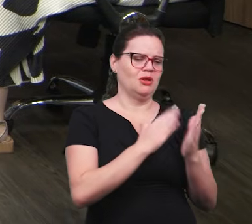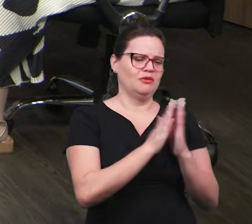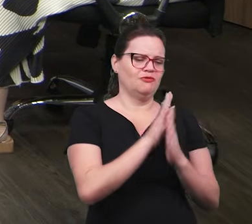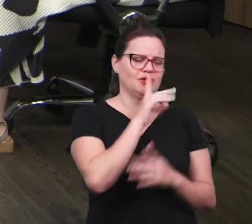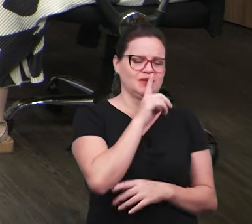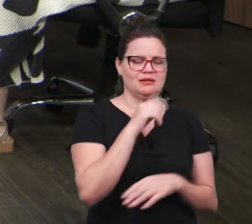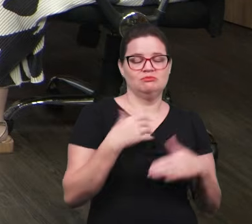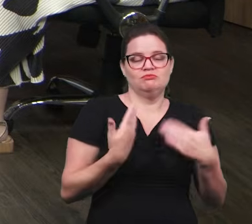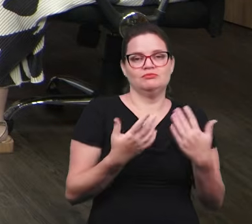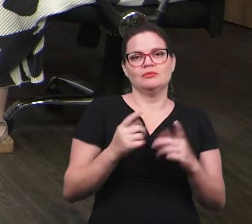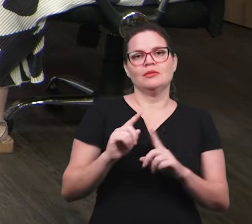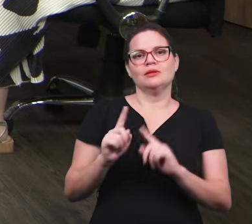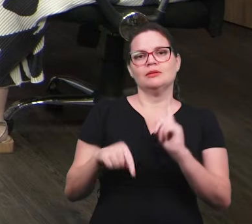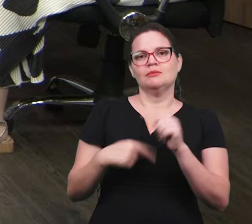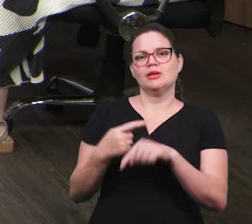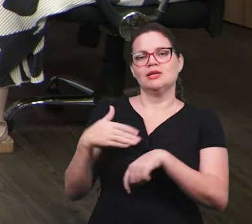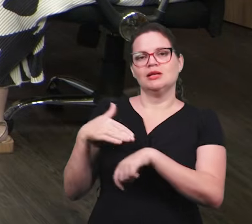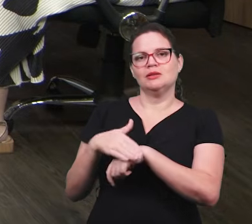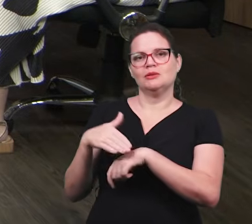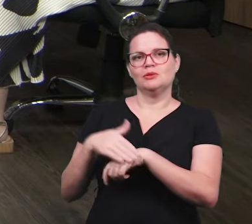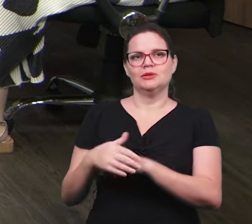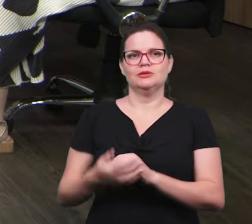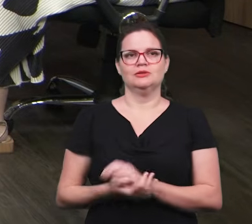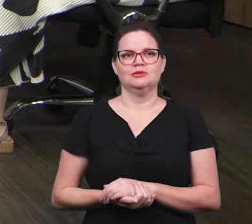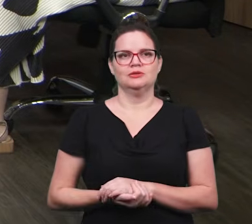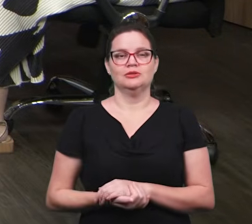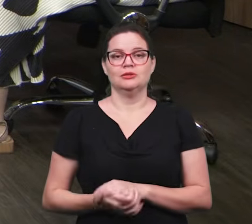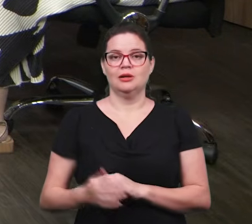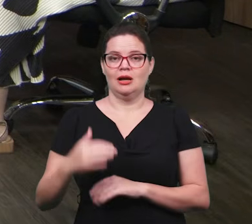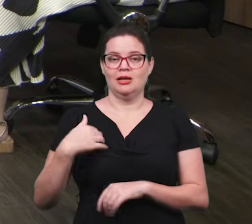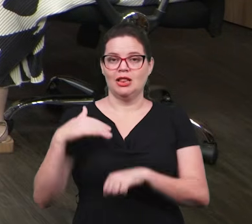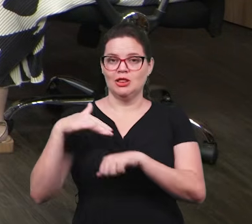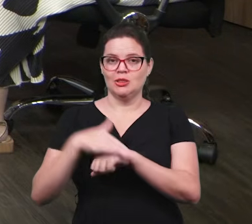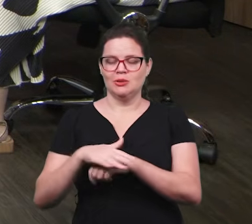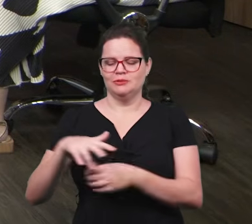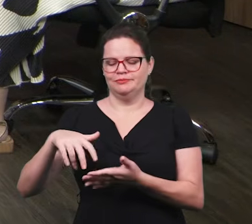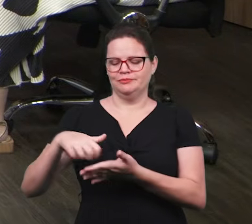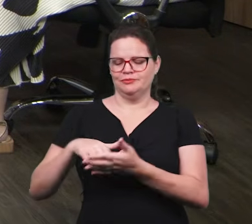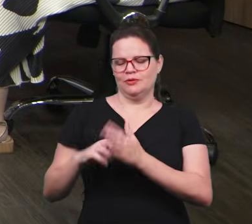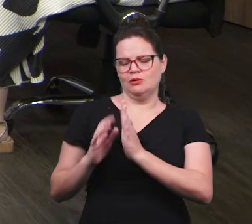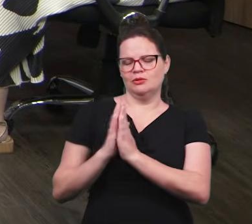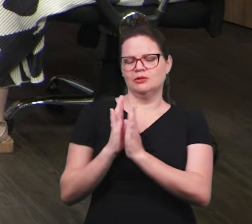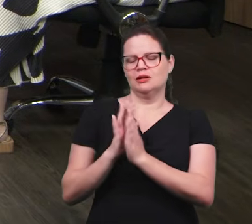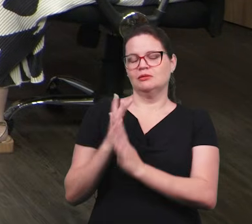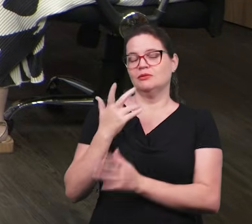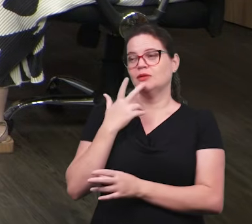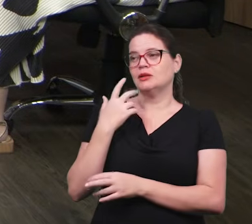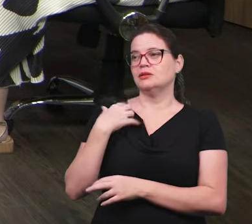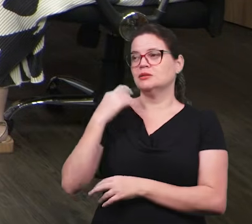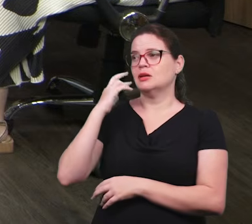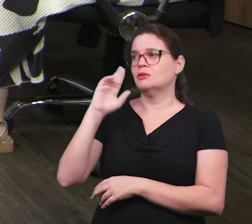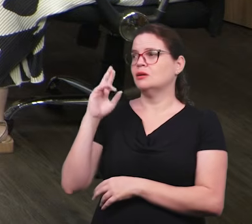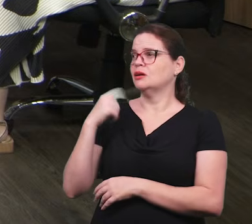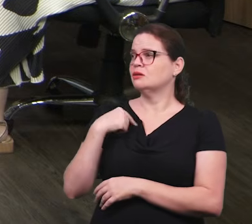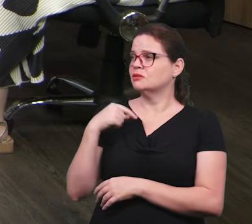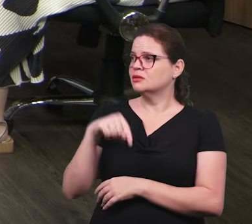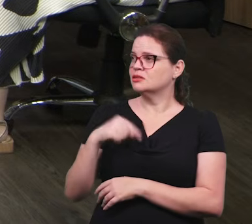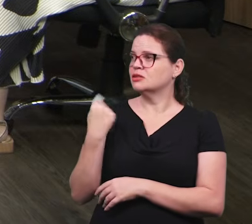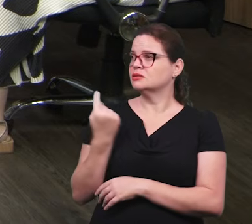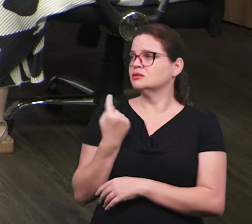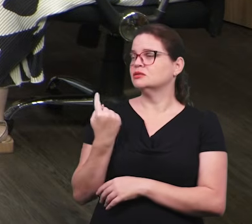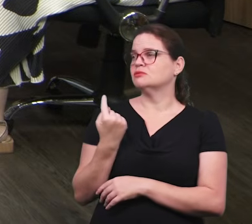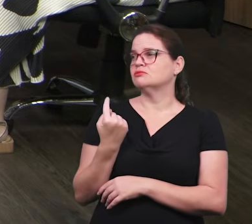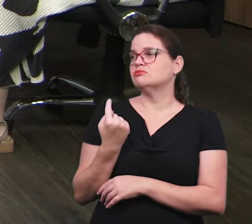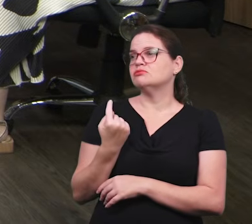eu não exatamente esse dia, mas um dia eu fui orar. Senhor, estou aqui, Senhor, sozinho,